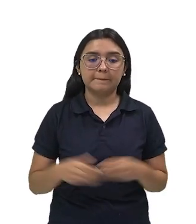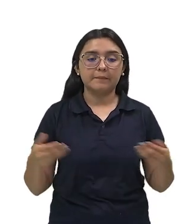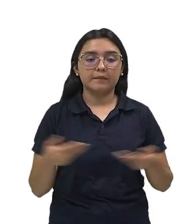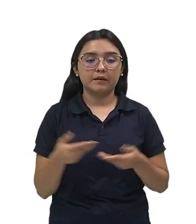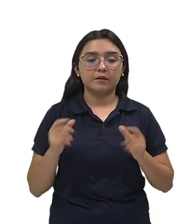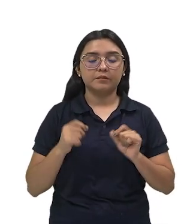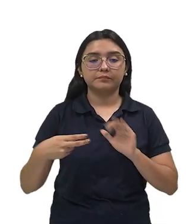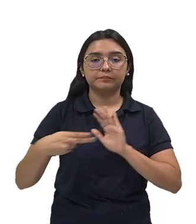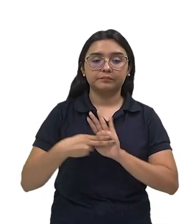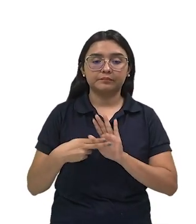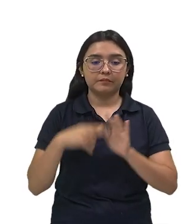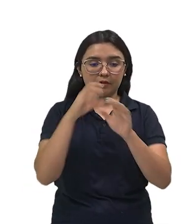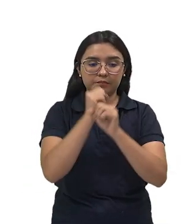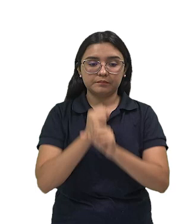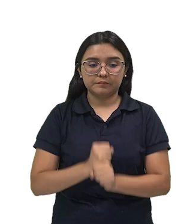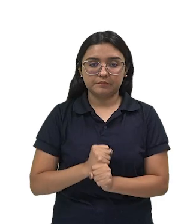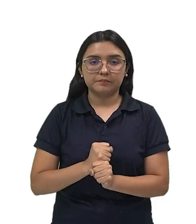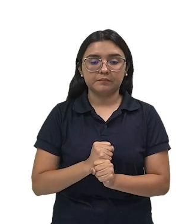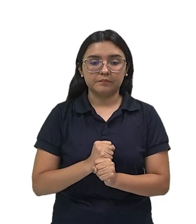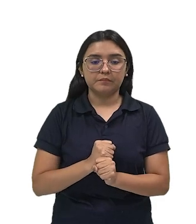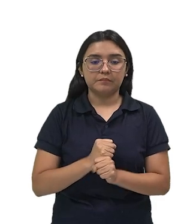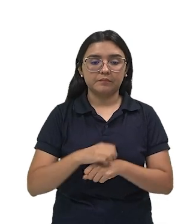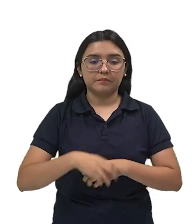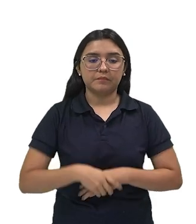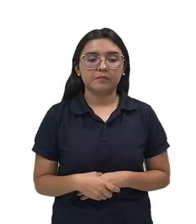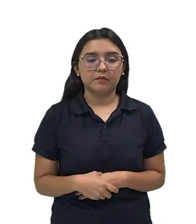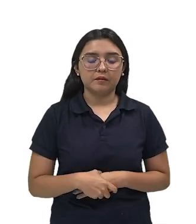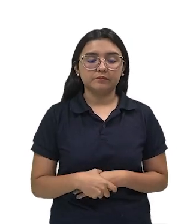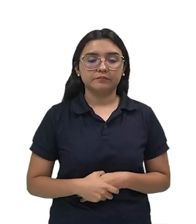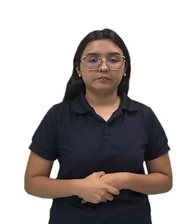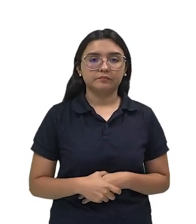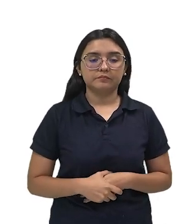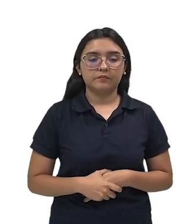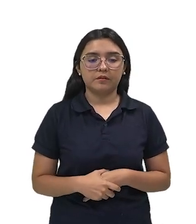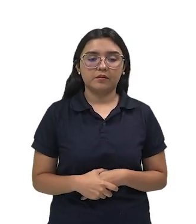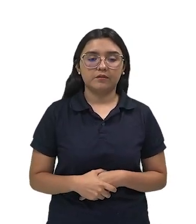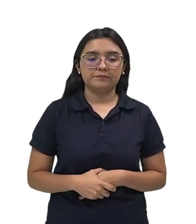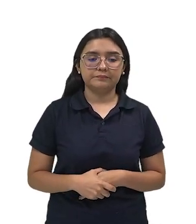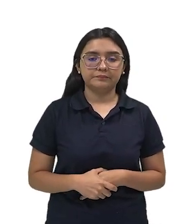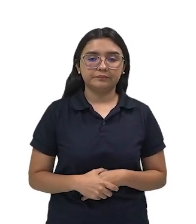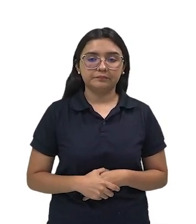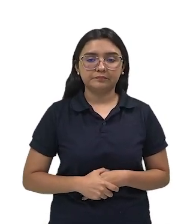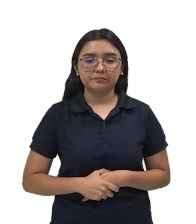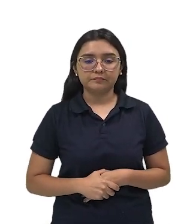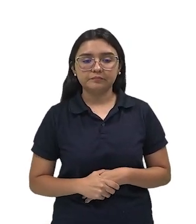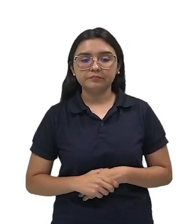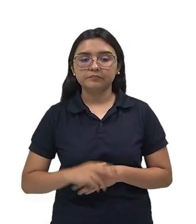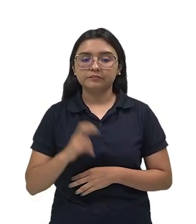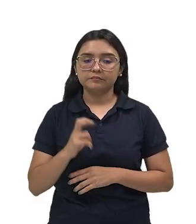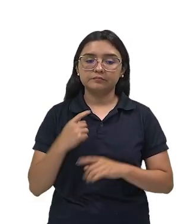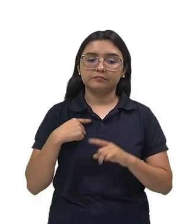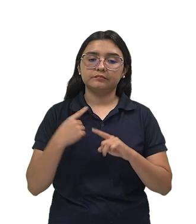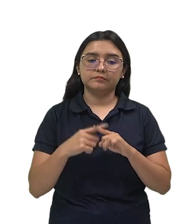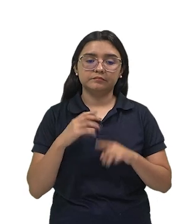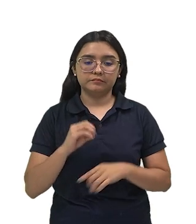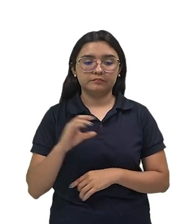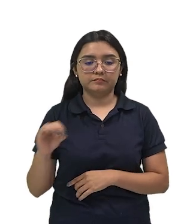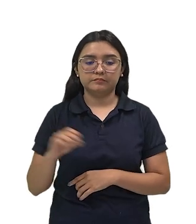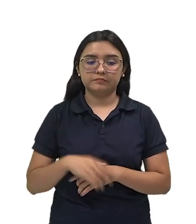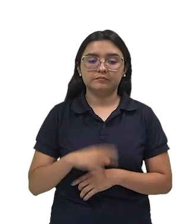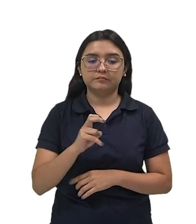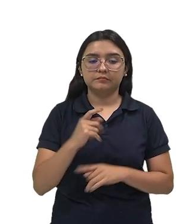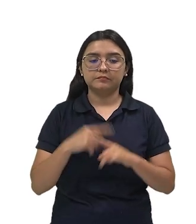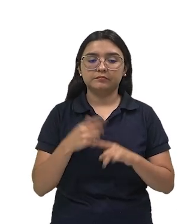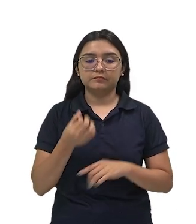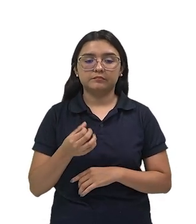agora, resolvendo aqui, eu posso cortar este zero com este zero. Então, 5 vezes 0 dá 0. 5